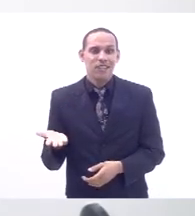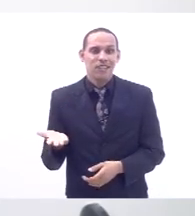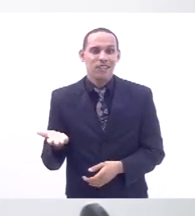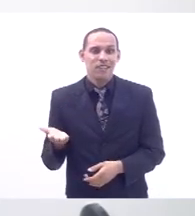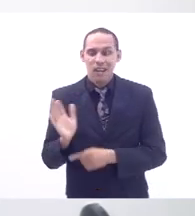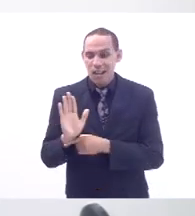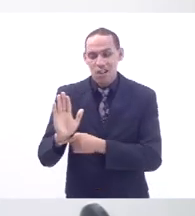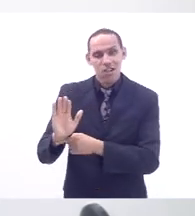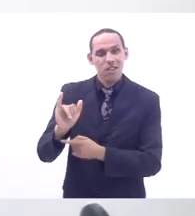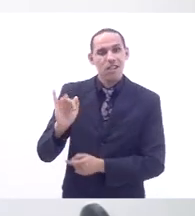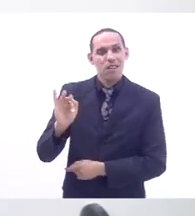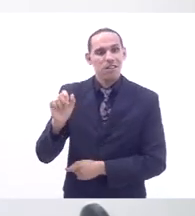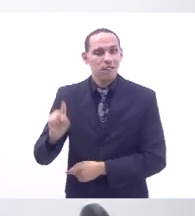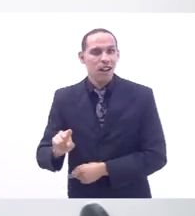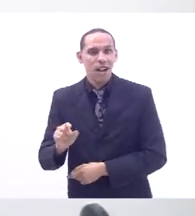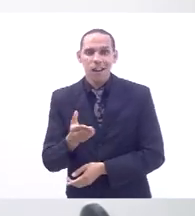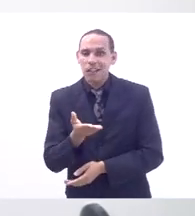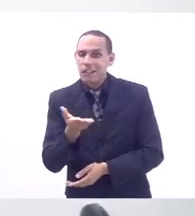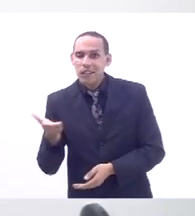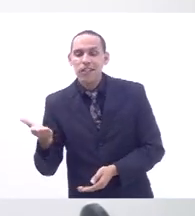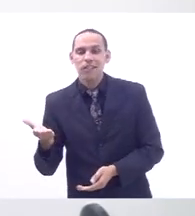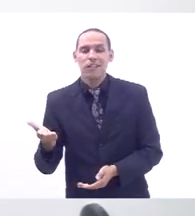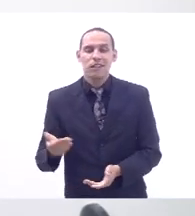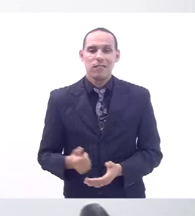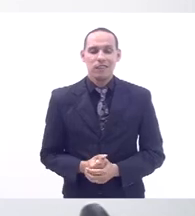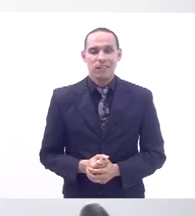pelo IFA, pelos senhores, tá?